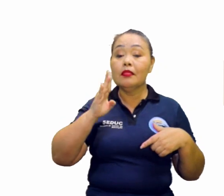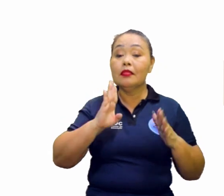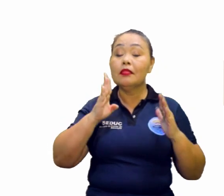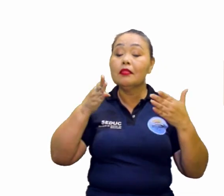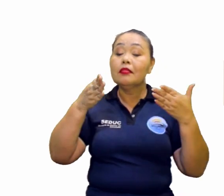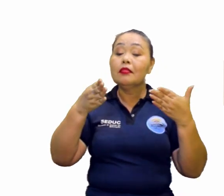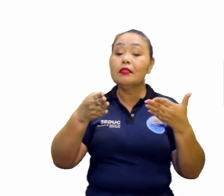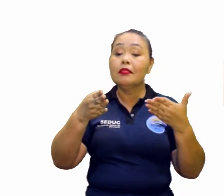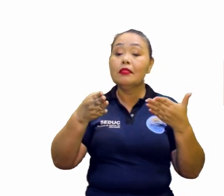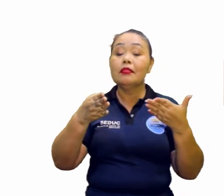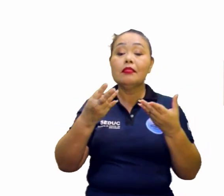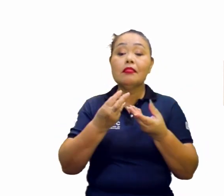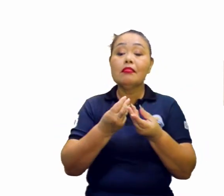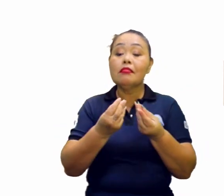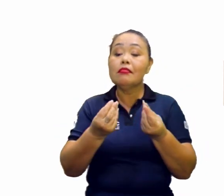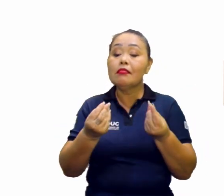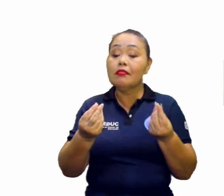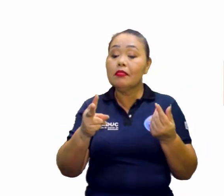espécie vegetal,